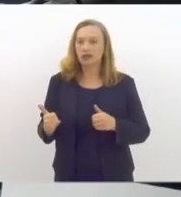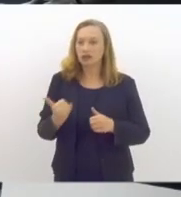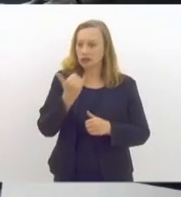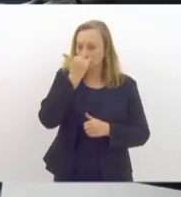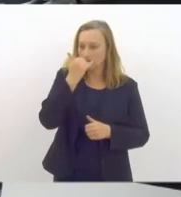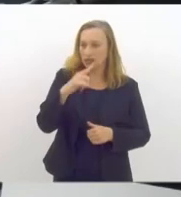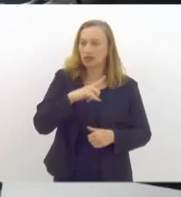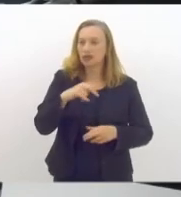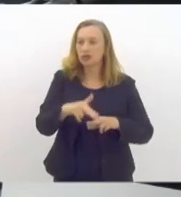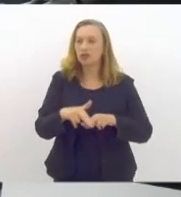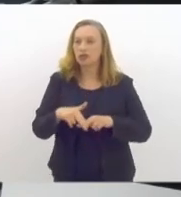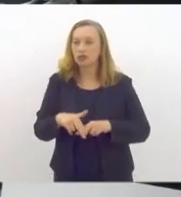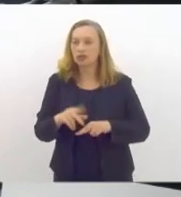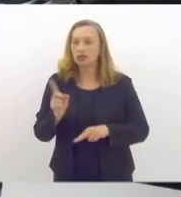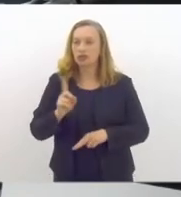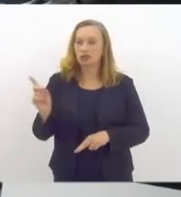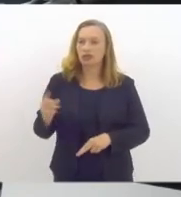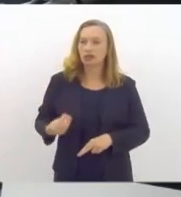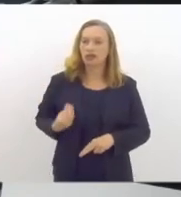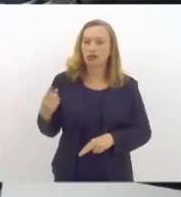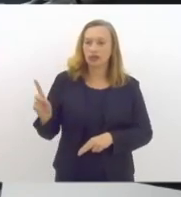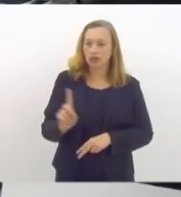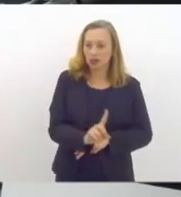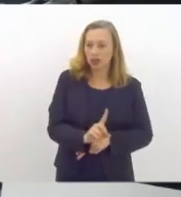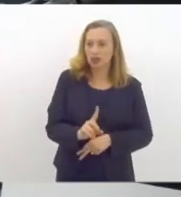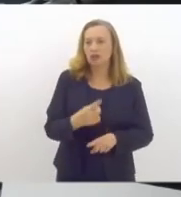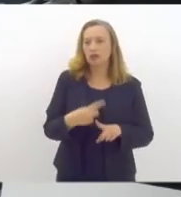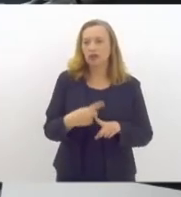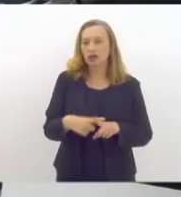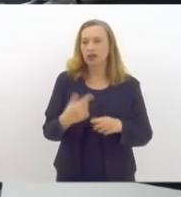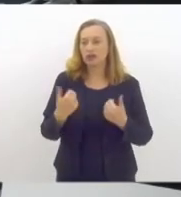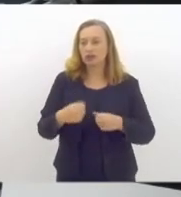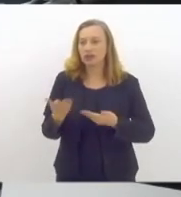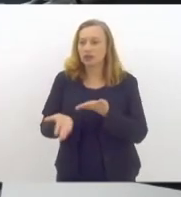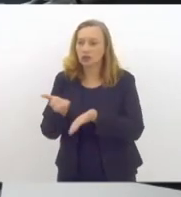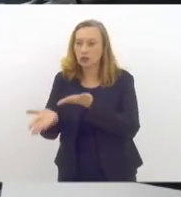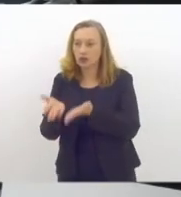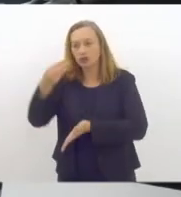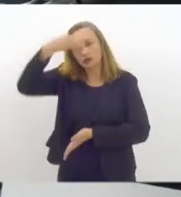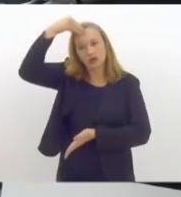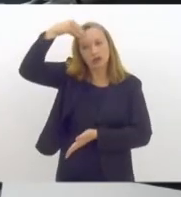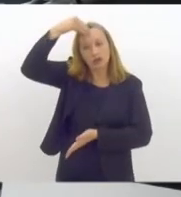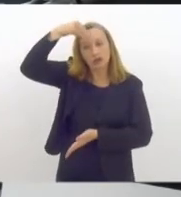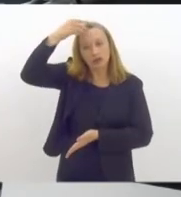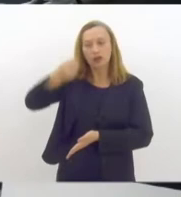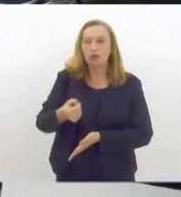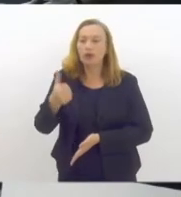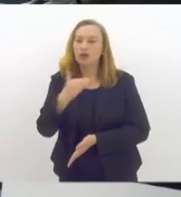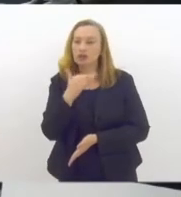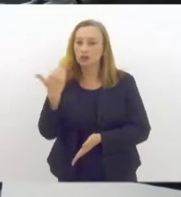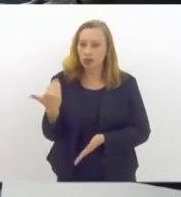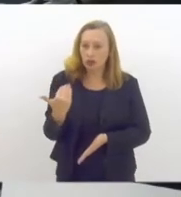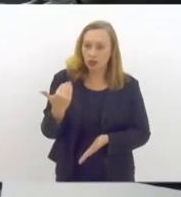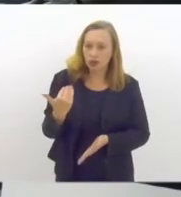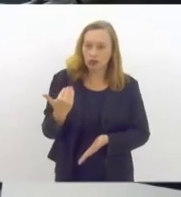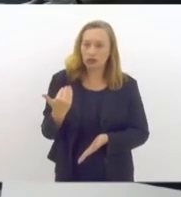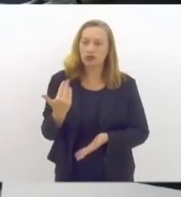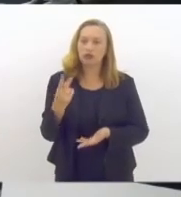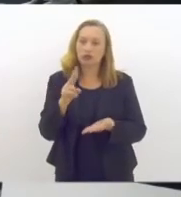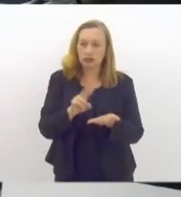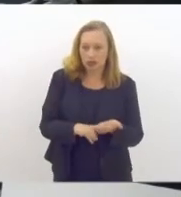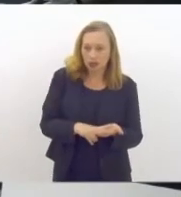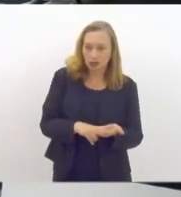esse fato, ela não se faz presente aqui, porque ela está precisando cuidar da sobrinha, que quase faleceu, está